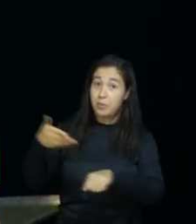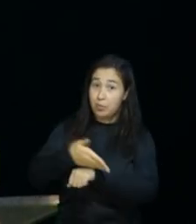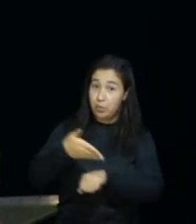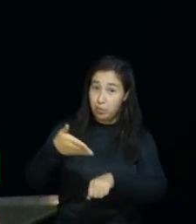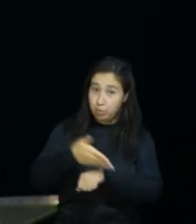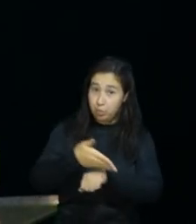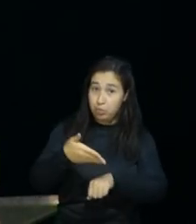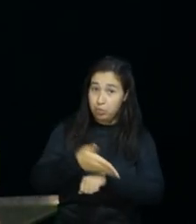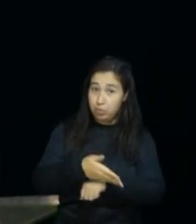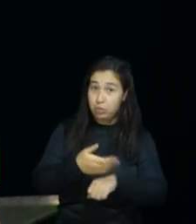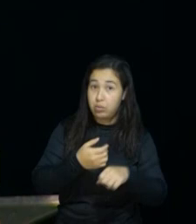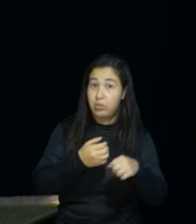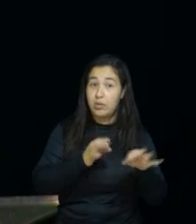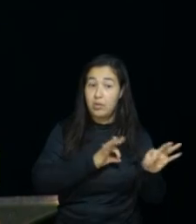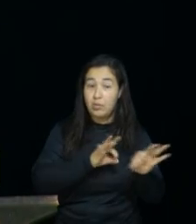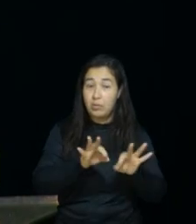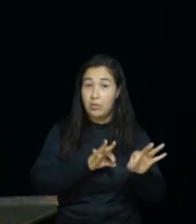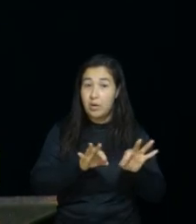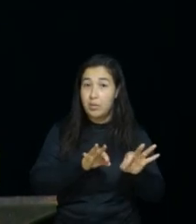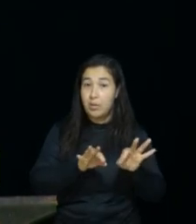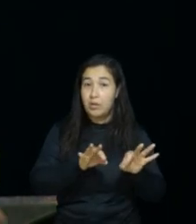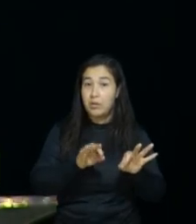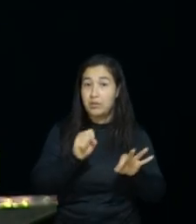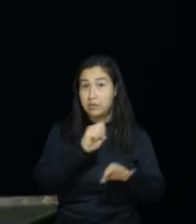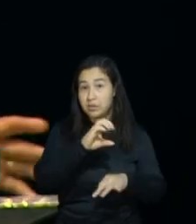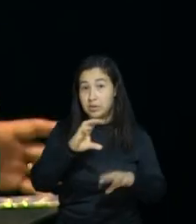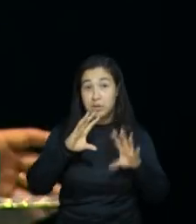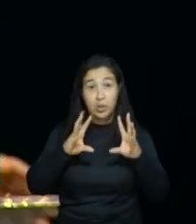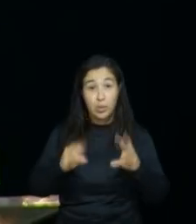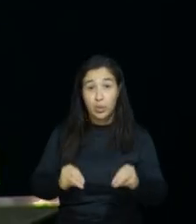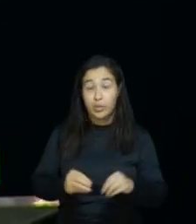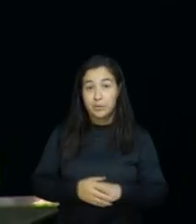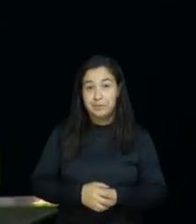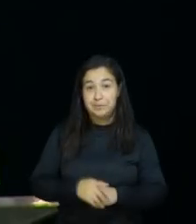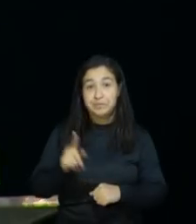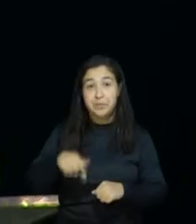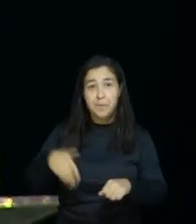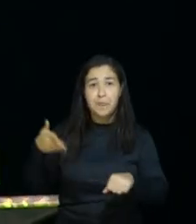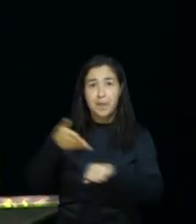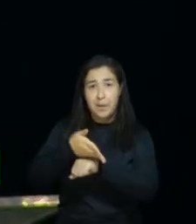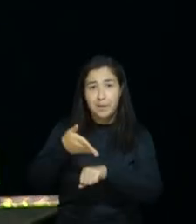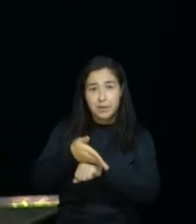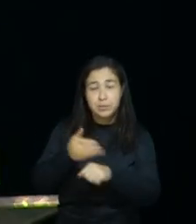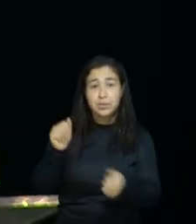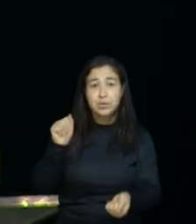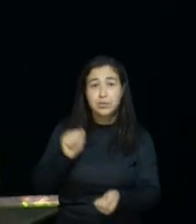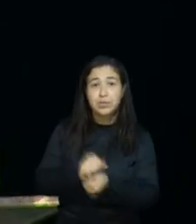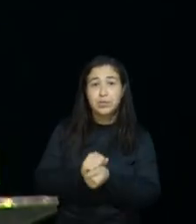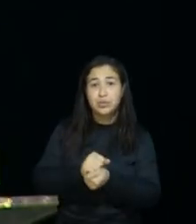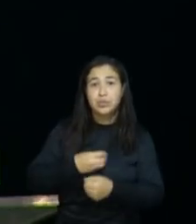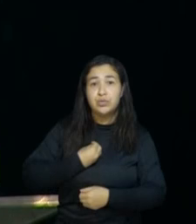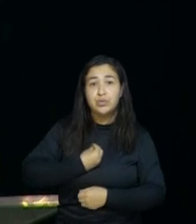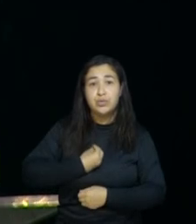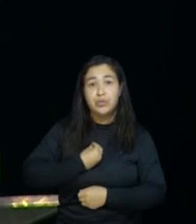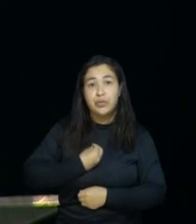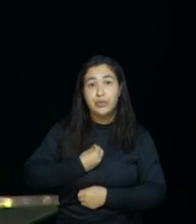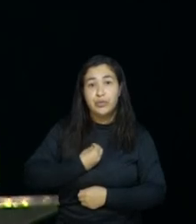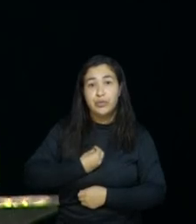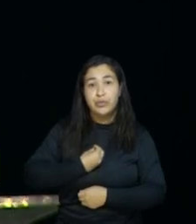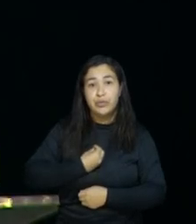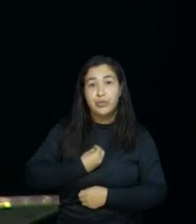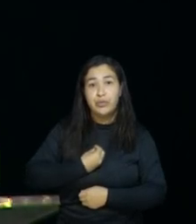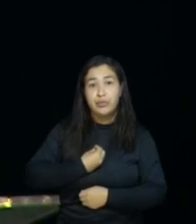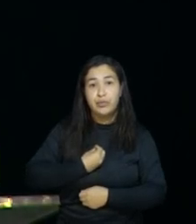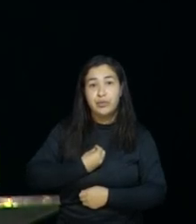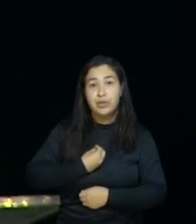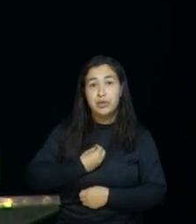na construção da nossa Santa Catarina. Participação essa que se somou na presença dos grandes e